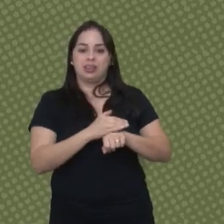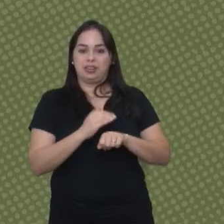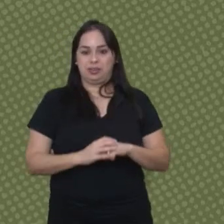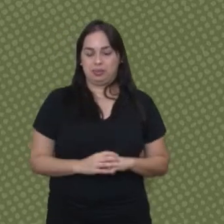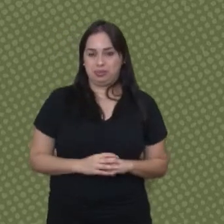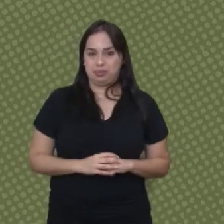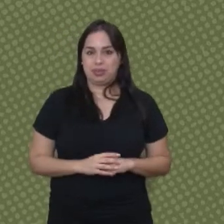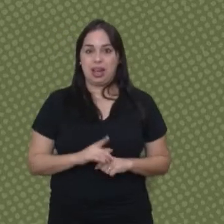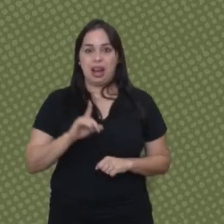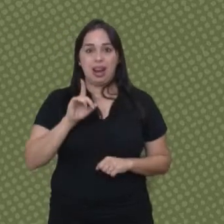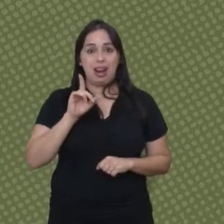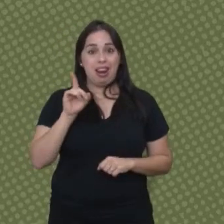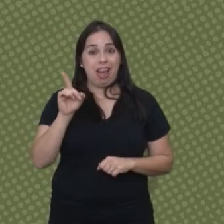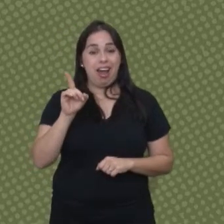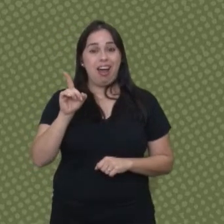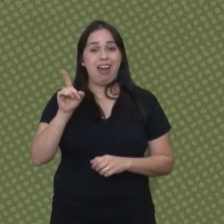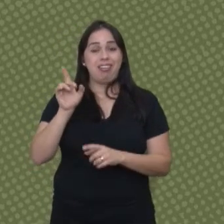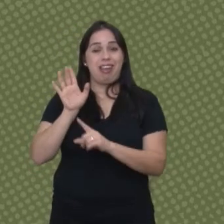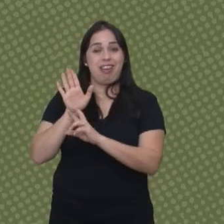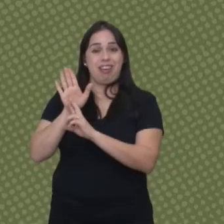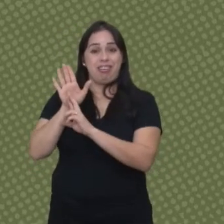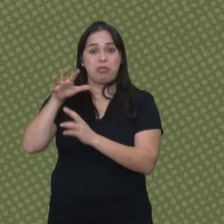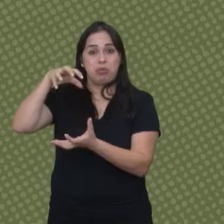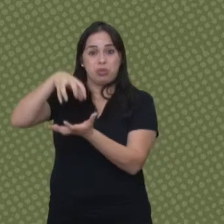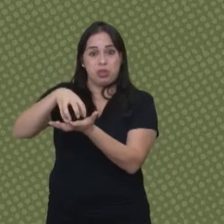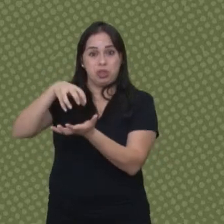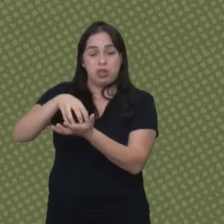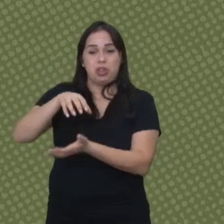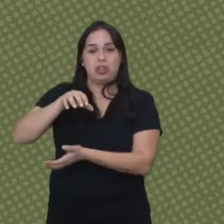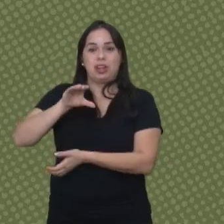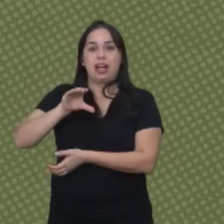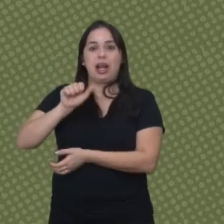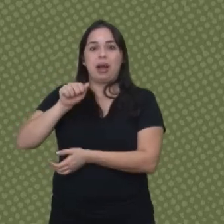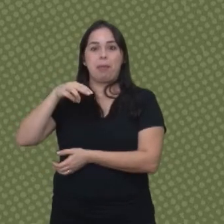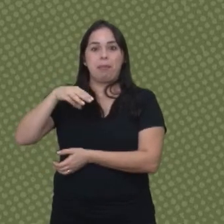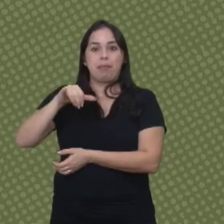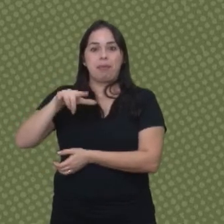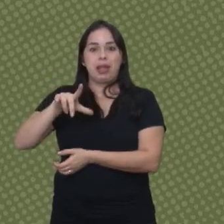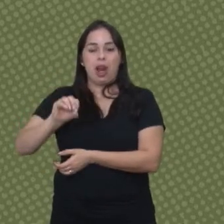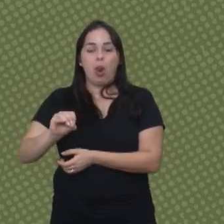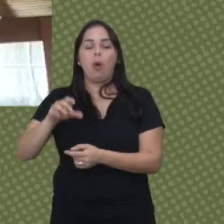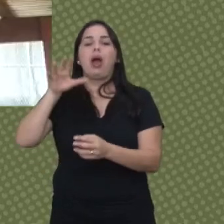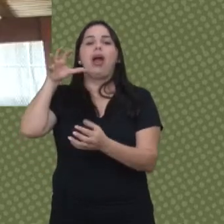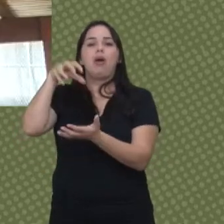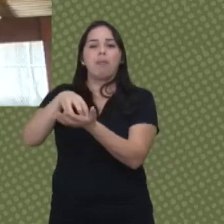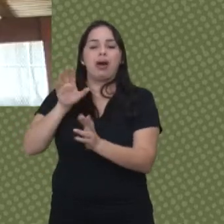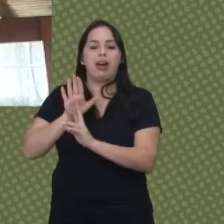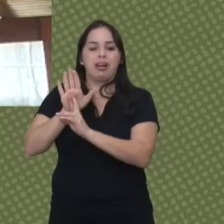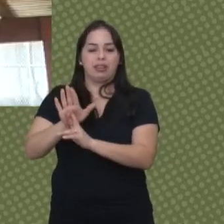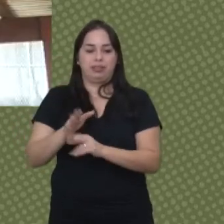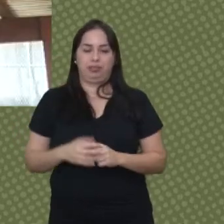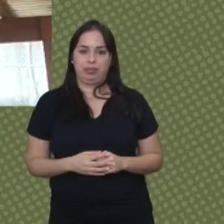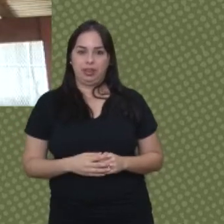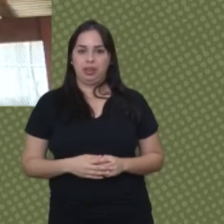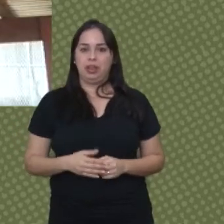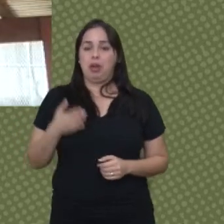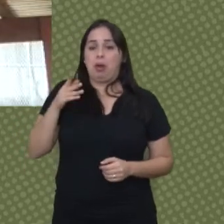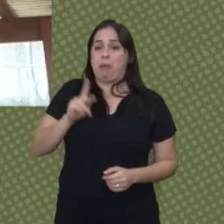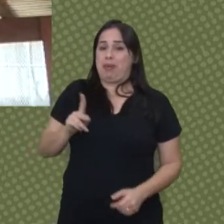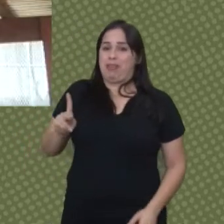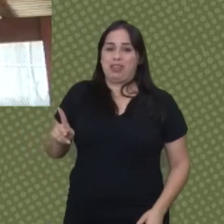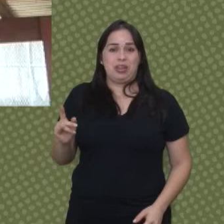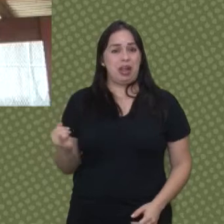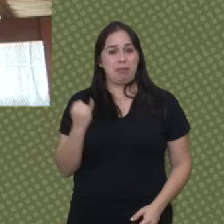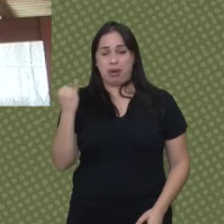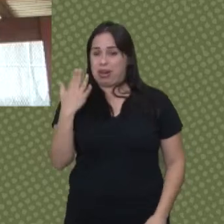está treinando no Instituto Thiago Camilo, um centro de referência do esporte no país. Sensei Flávio